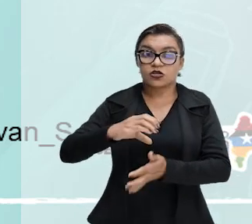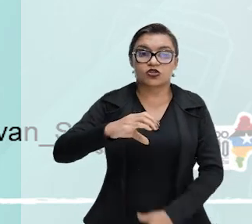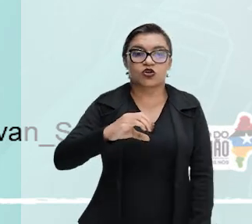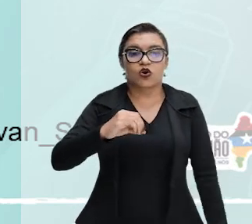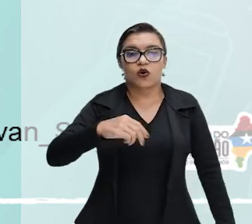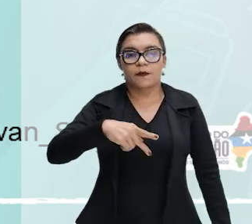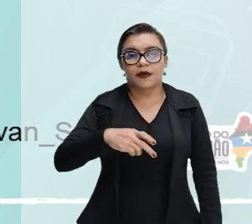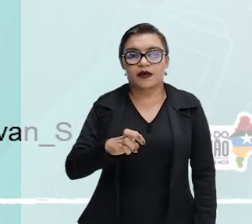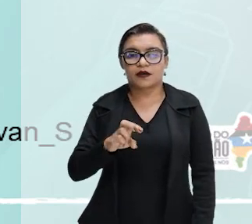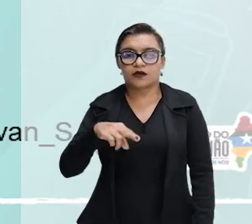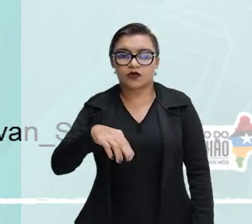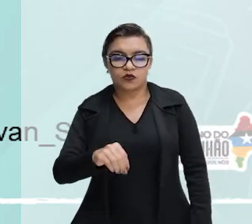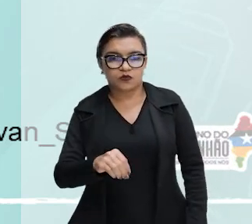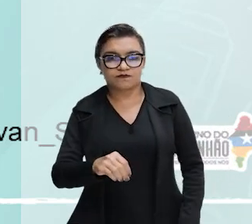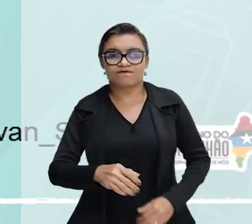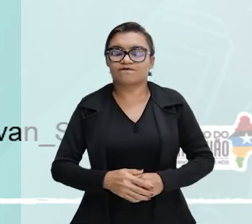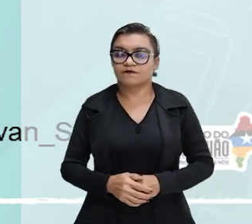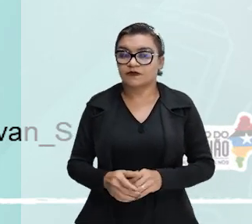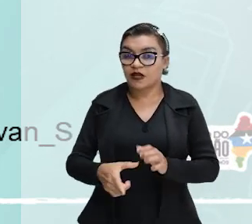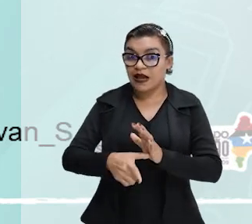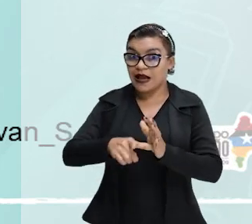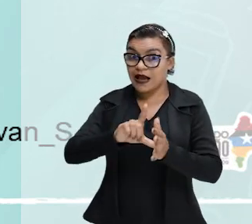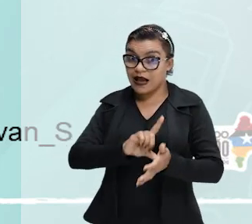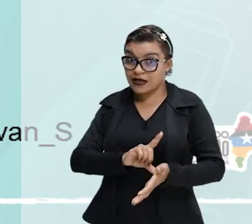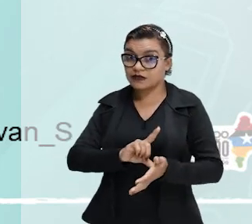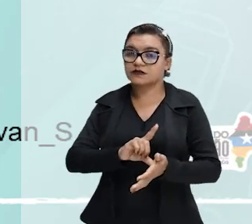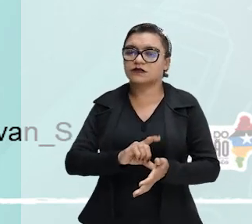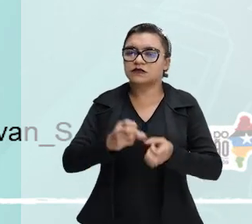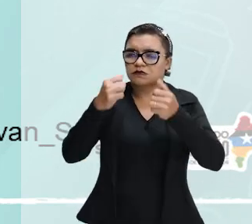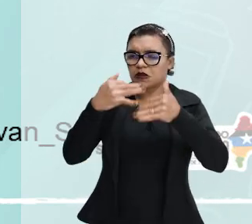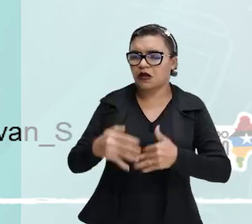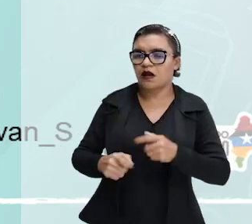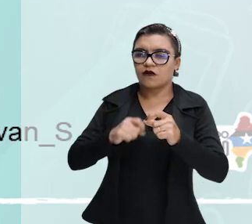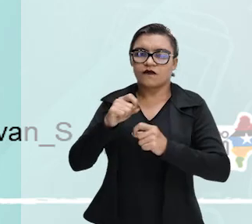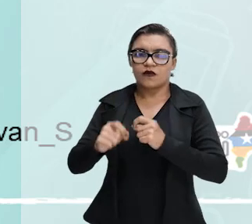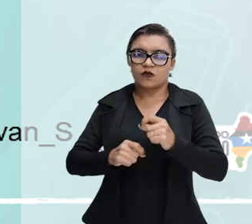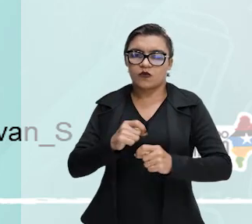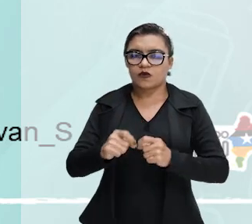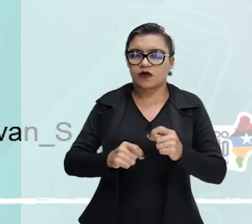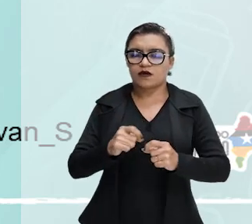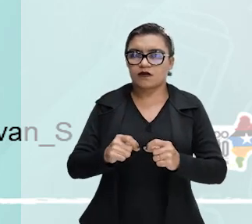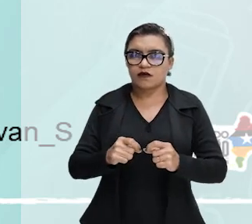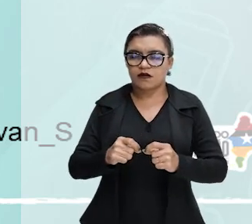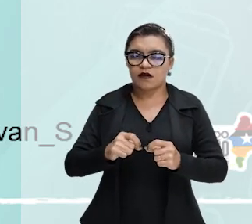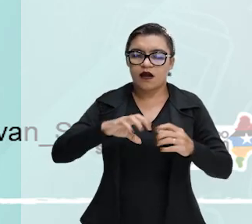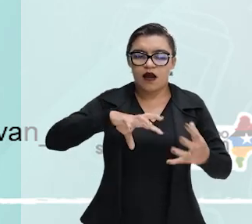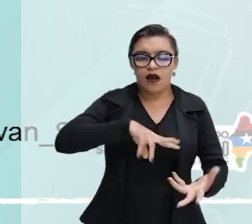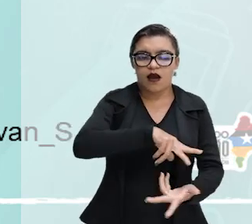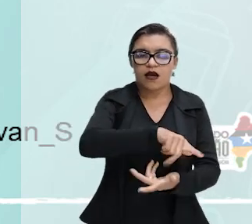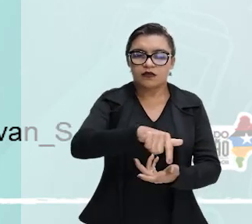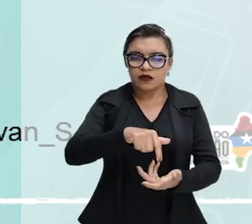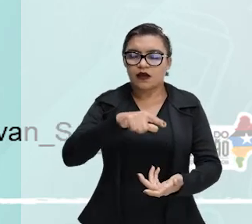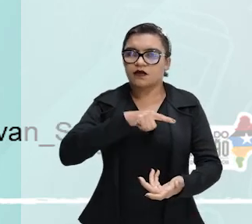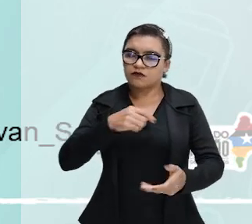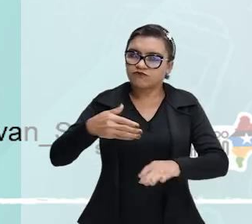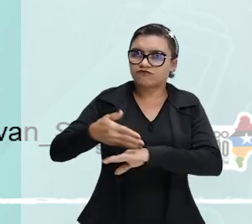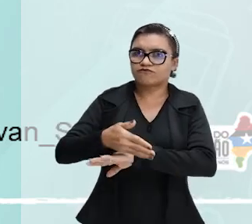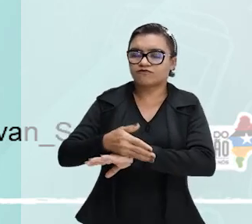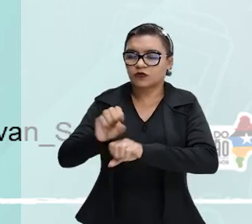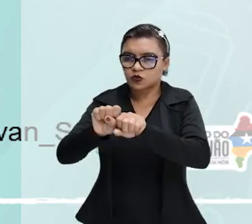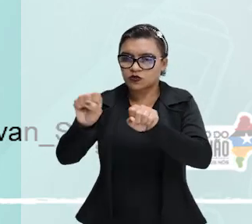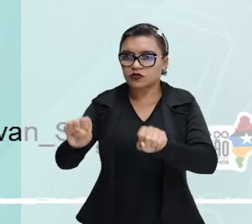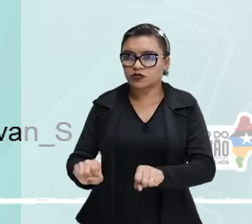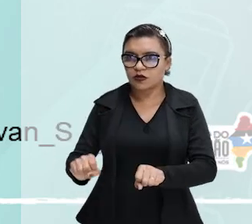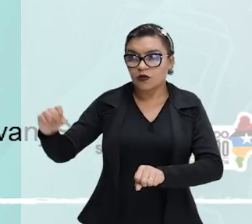Aristarco, né, 2.000 anos antes de Copérnico, já falava que a Terra fazia parte de um sistema em que o Sol que